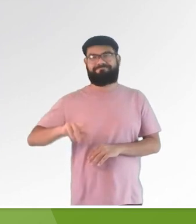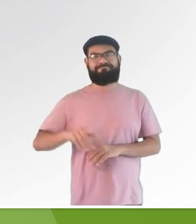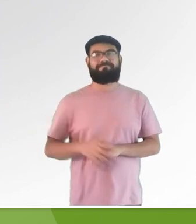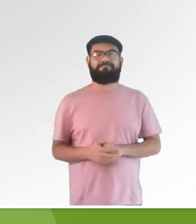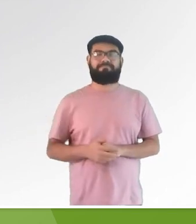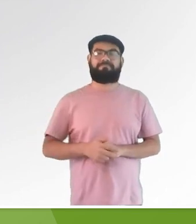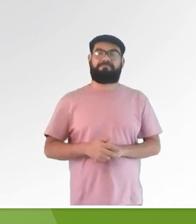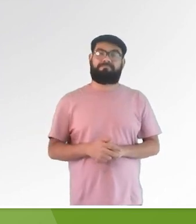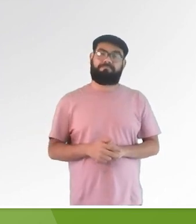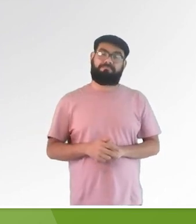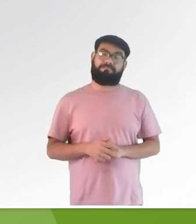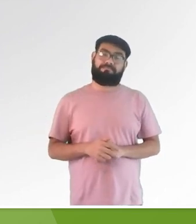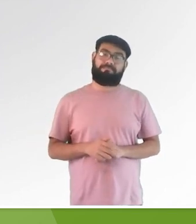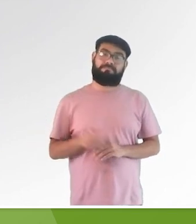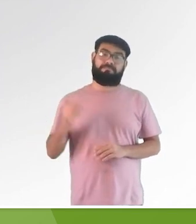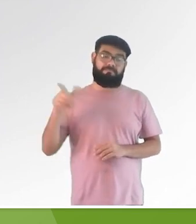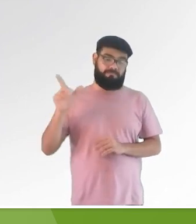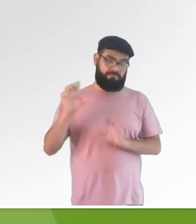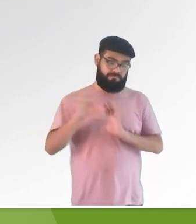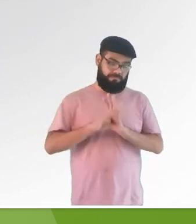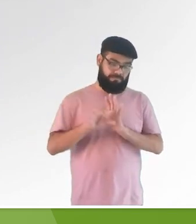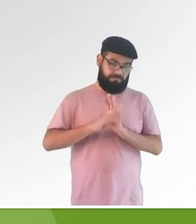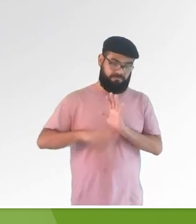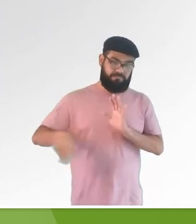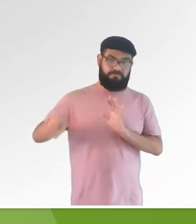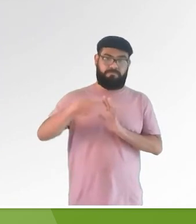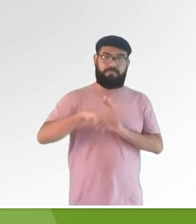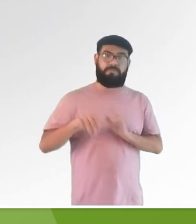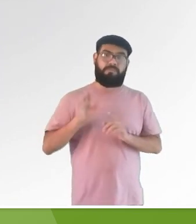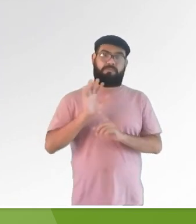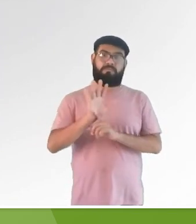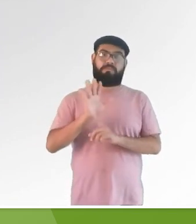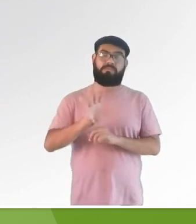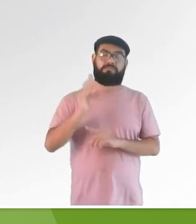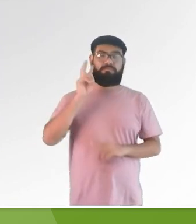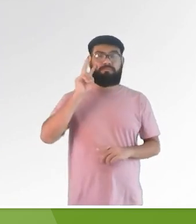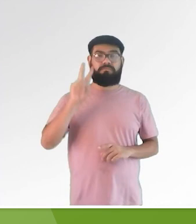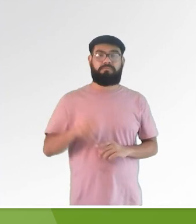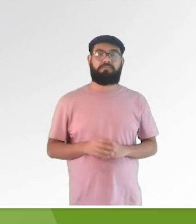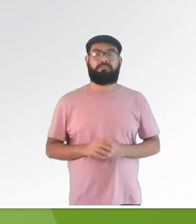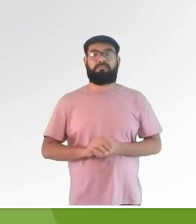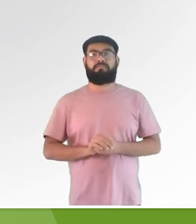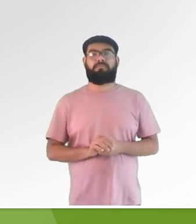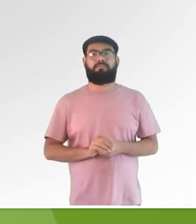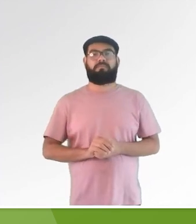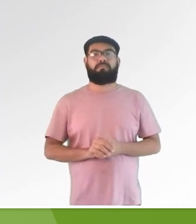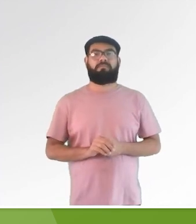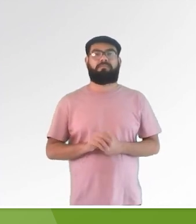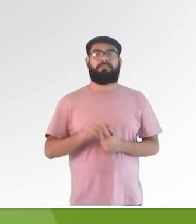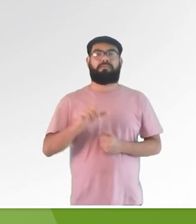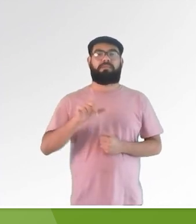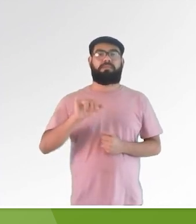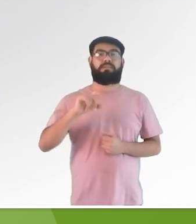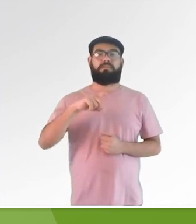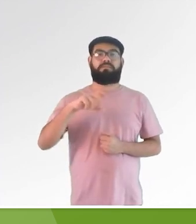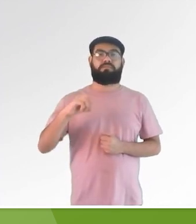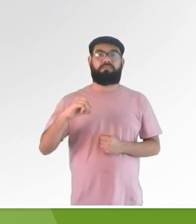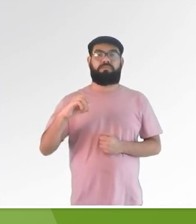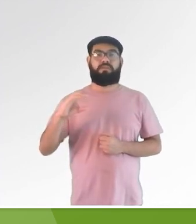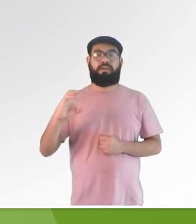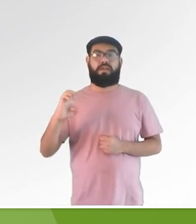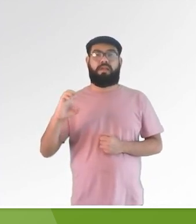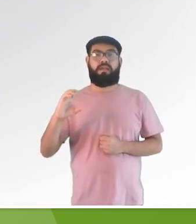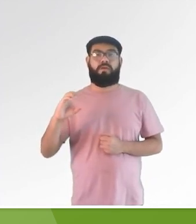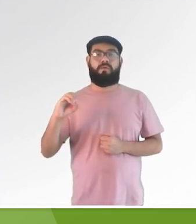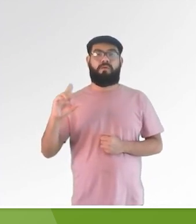um outro conceito para vocês, eu já trago o de nicho ecológico. Esse aqui é o mais legal de todos.